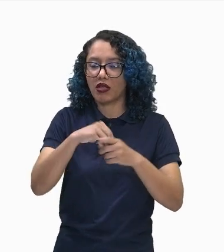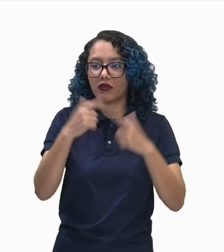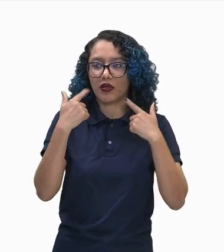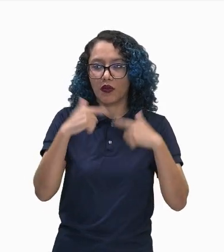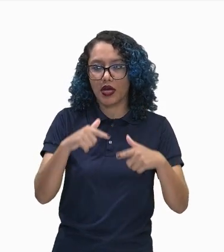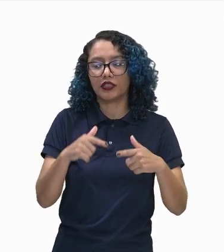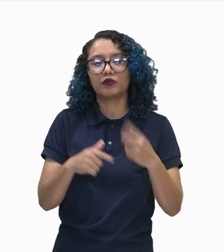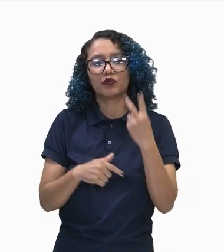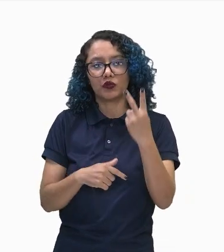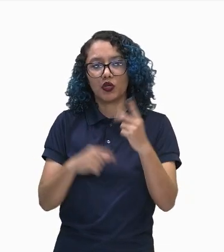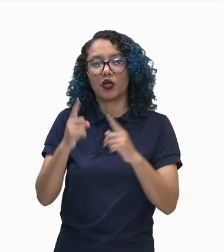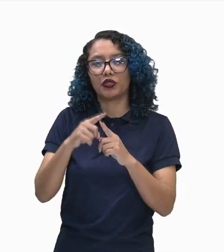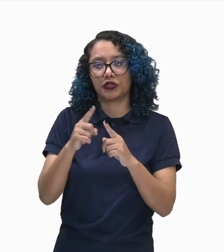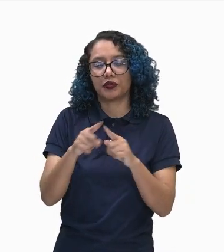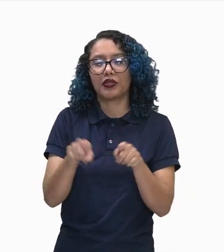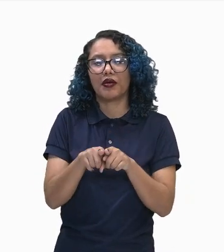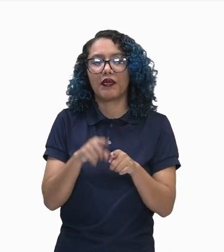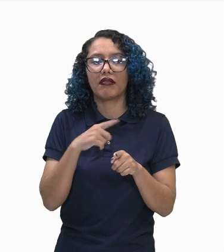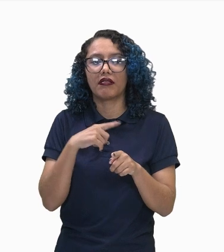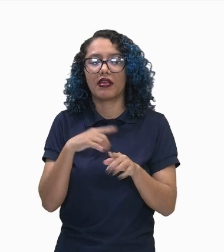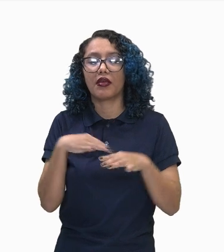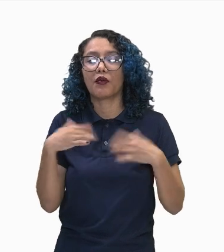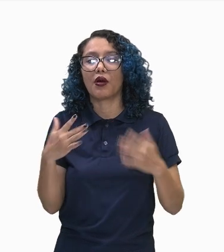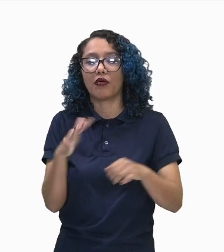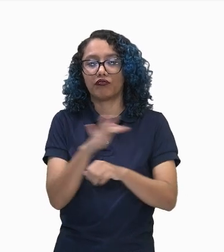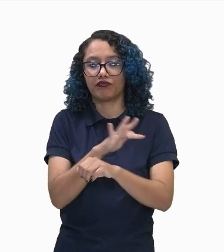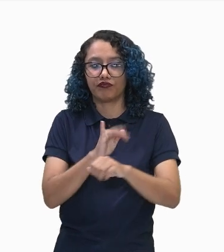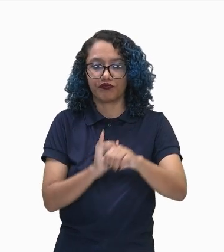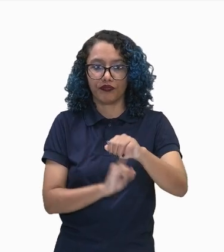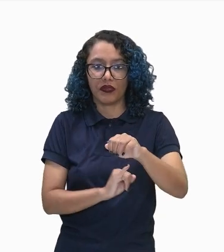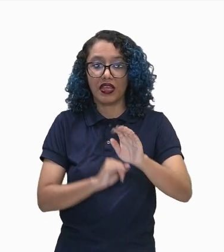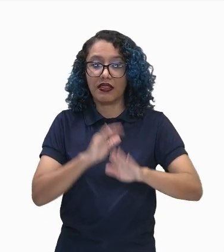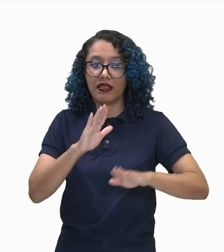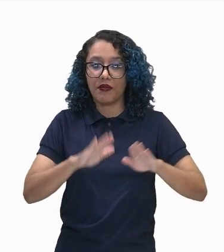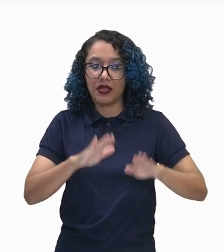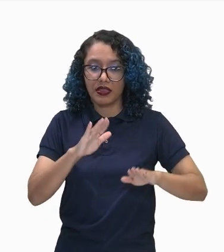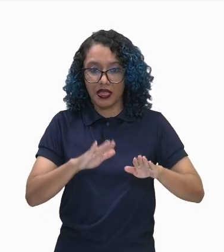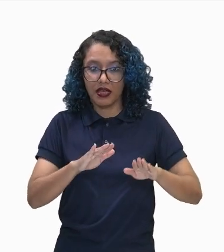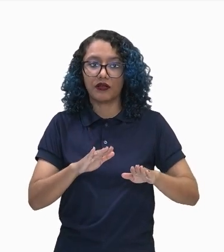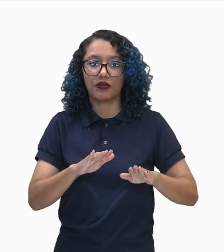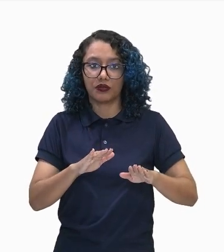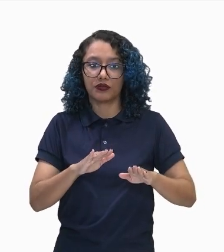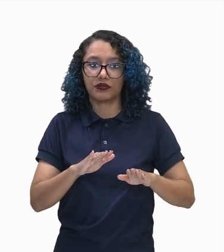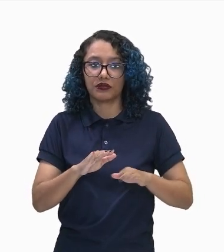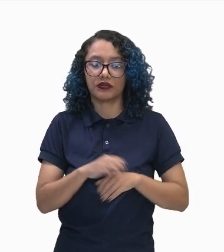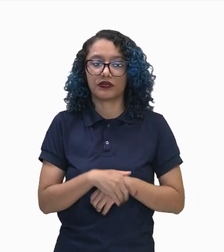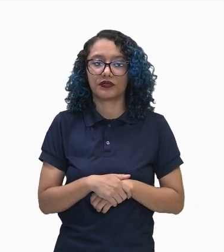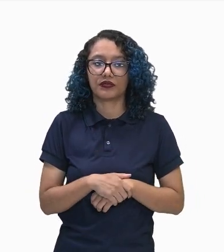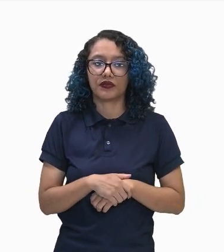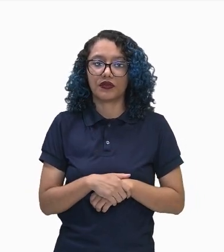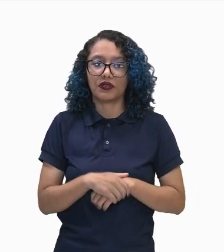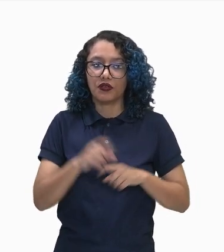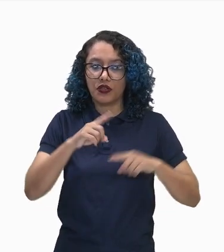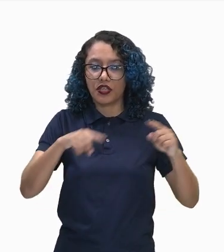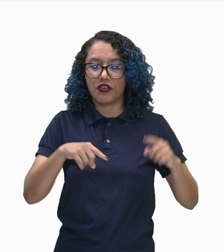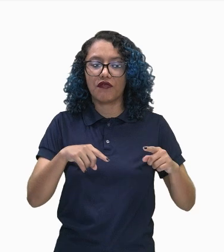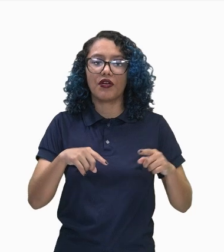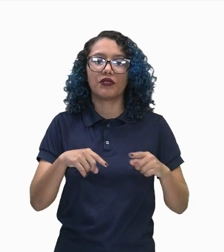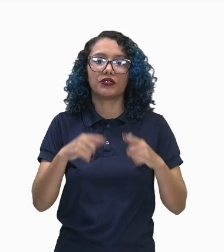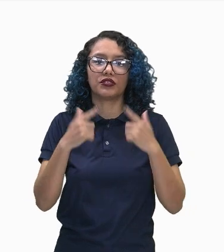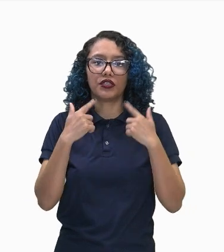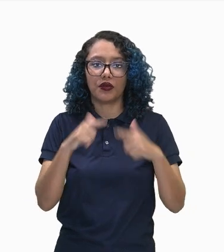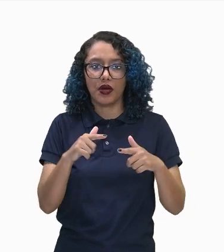a linguagem informal. Quanto aos níveis de fala, podemos considerar dois padrões de linguagem, a